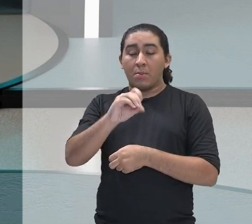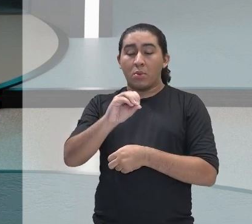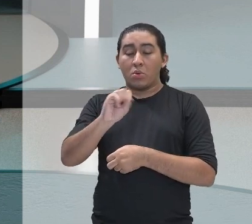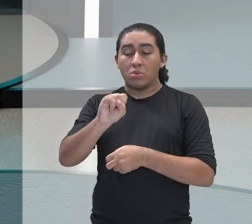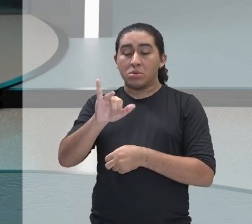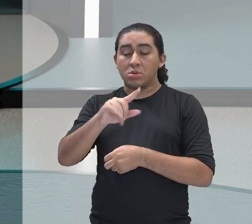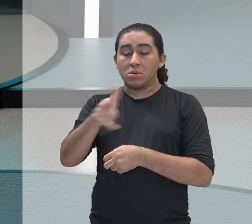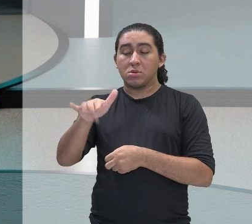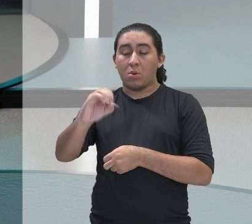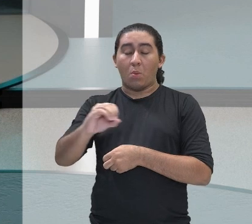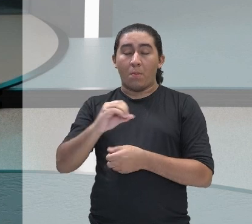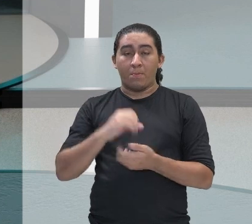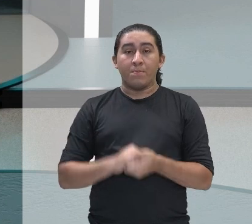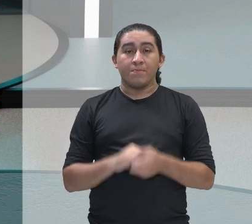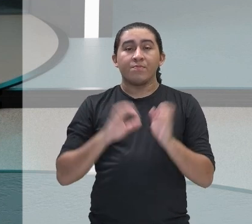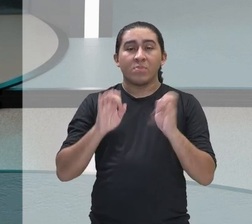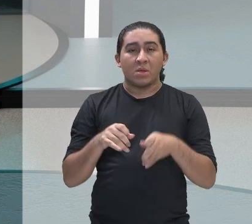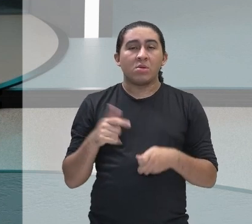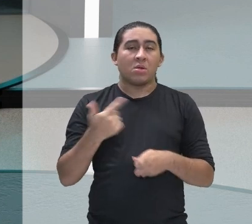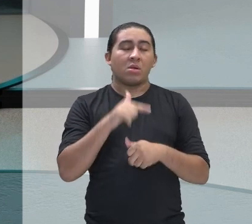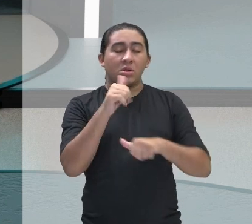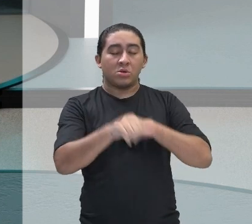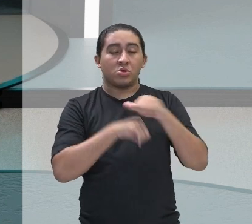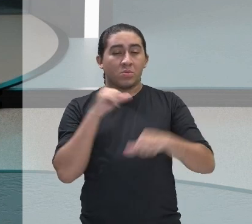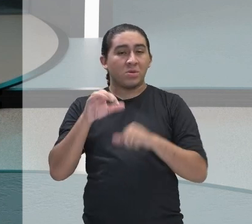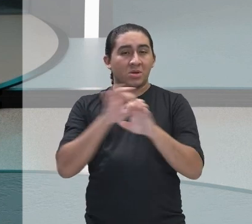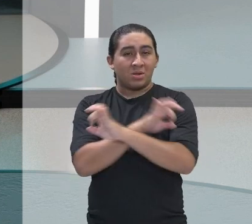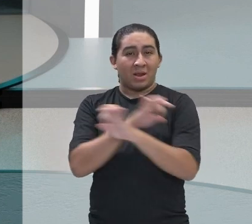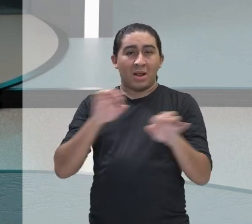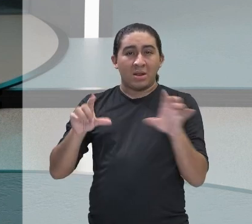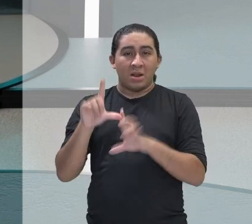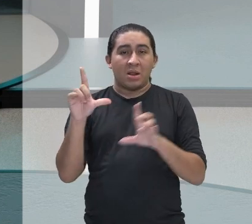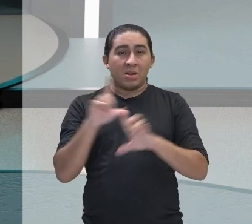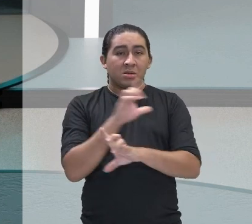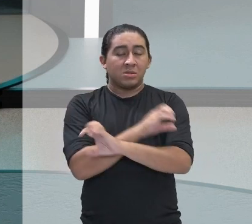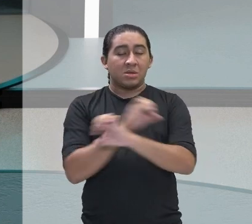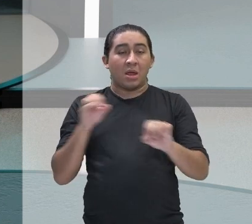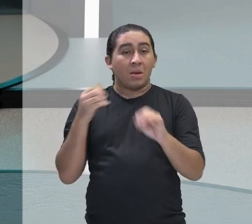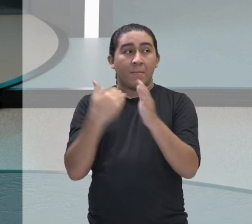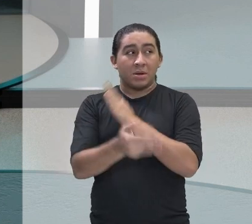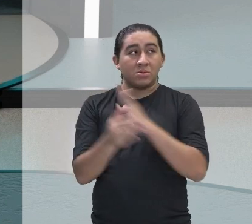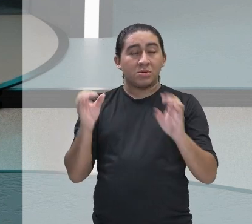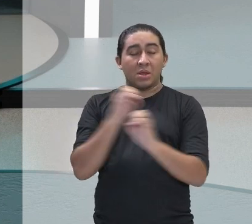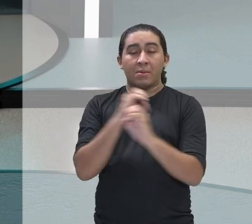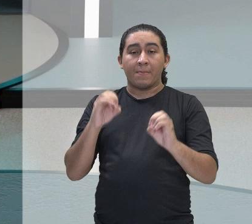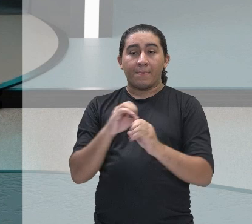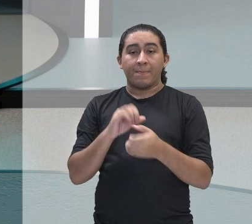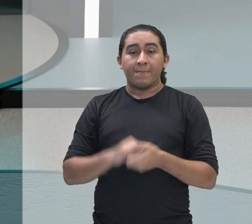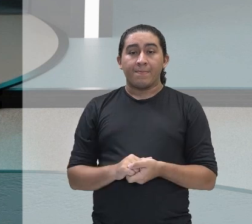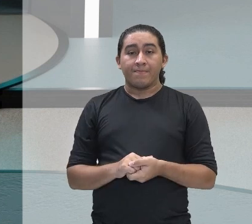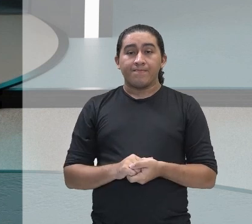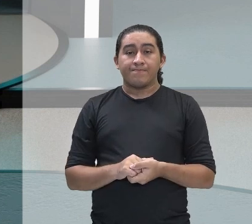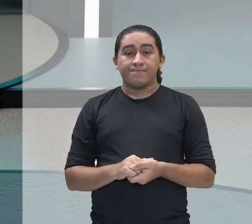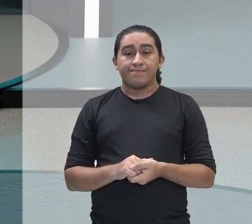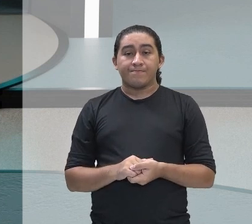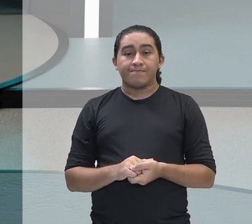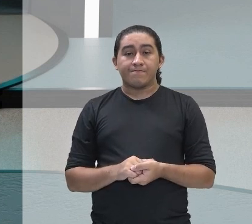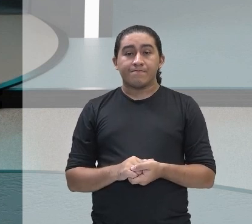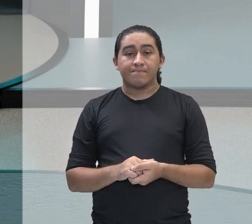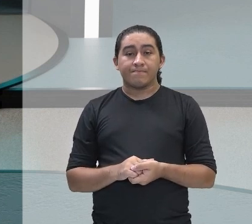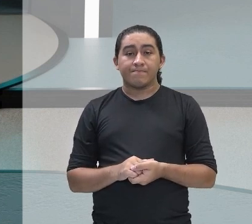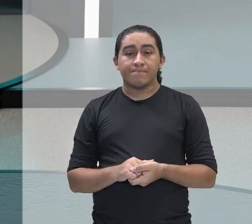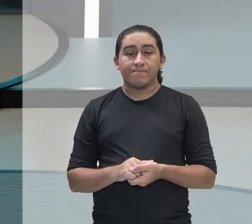a palavra, não houve nenhuma perda de nenhum elemento da palavra. Então, vamos ver